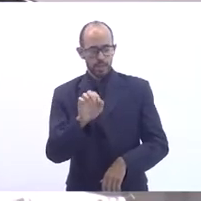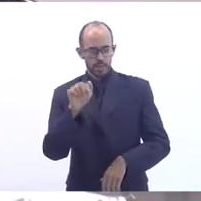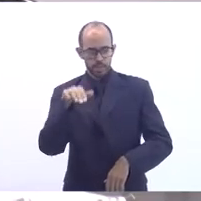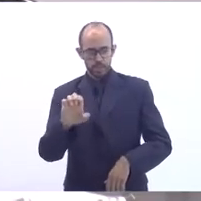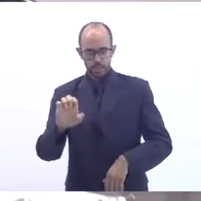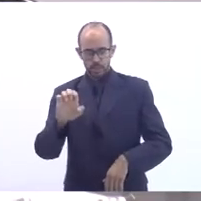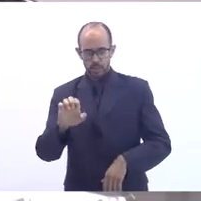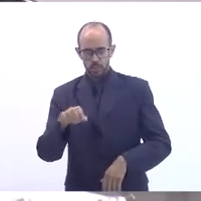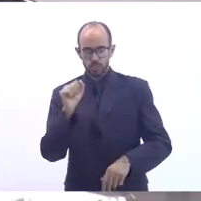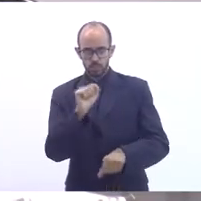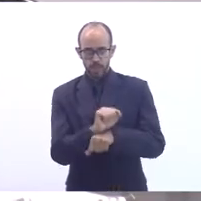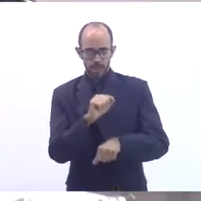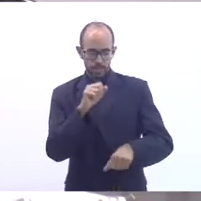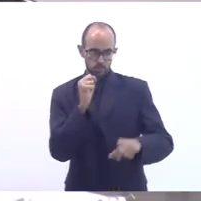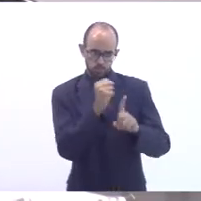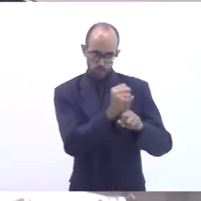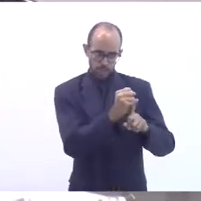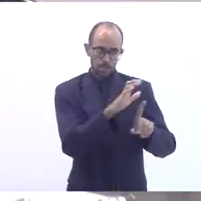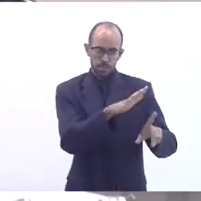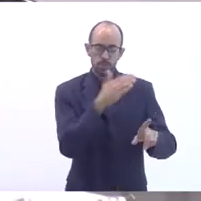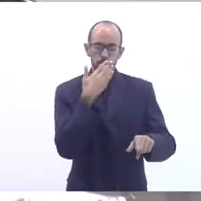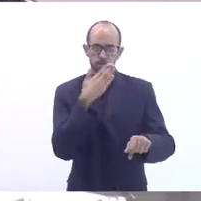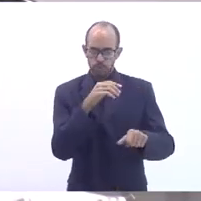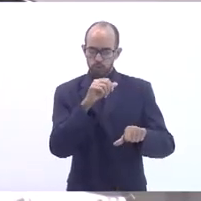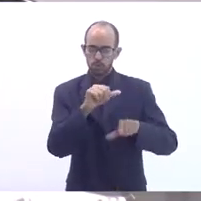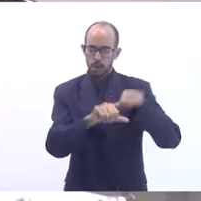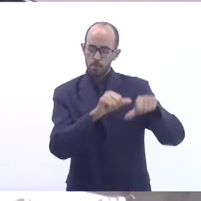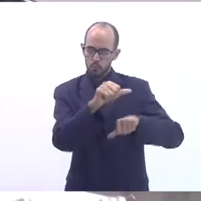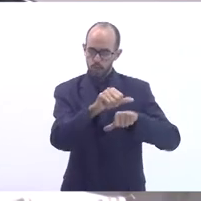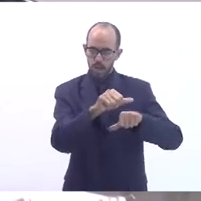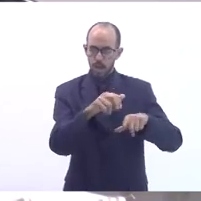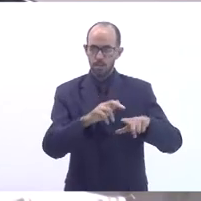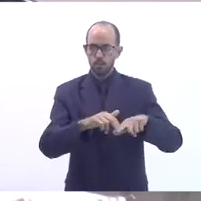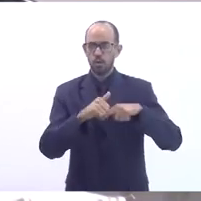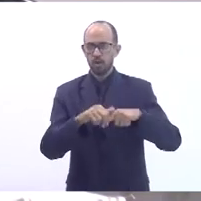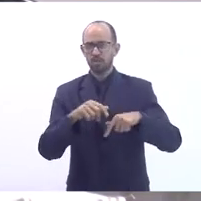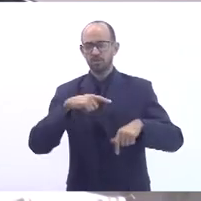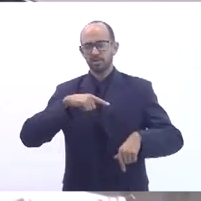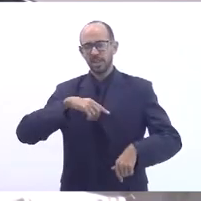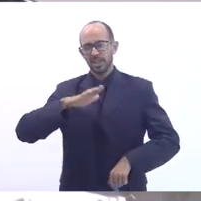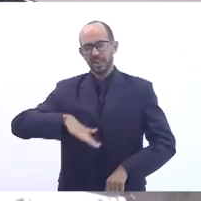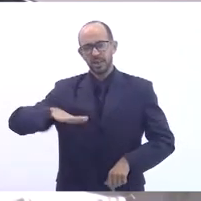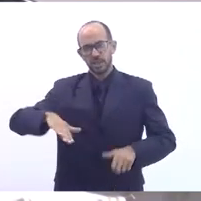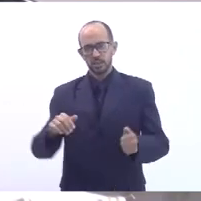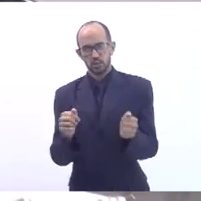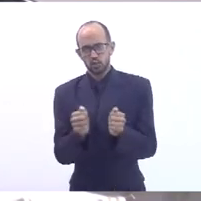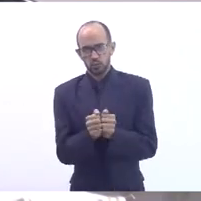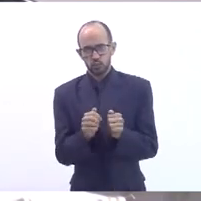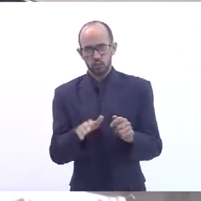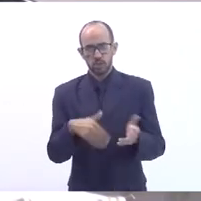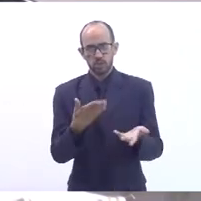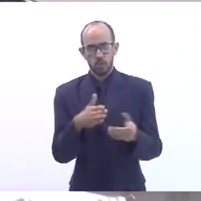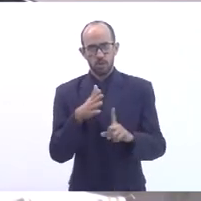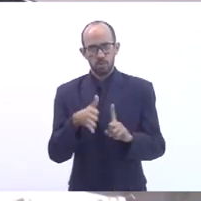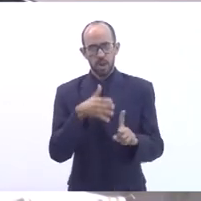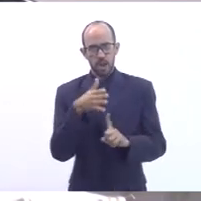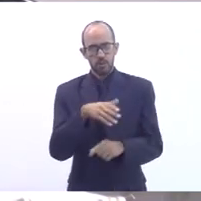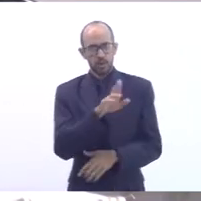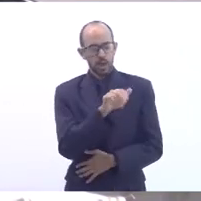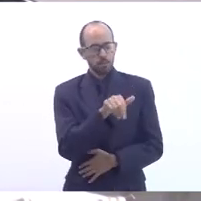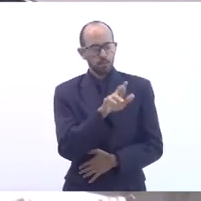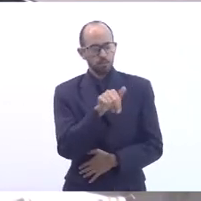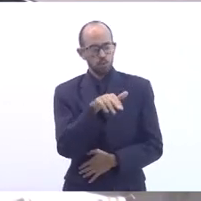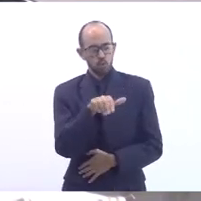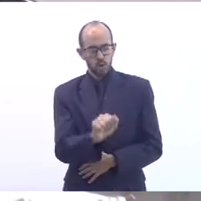do Parem de nos matar mas eu vou fazer essa pequena inversão porque tem tá aqui com criança então a palavra é a da Bruna